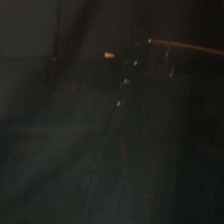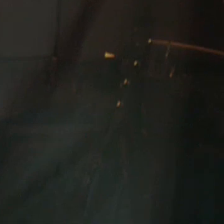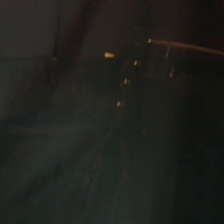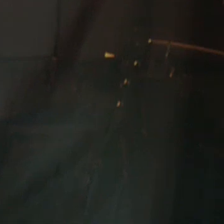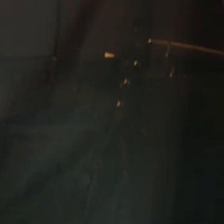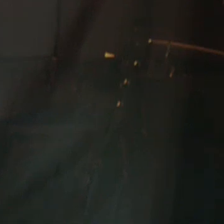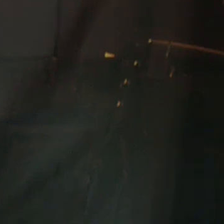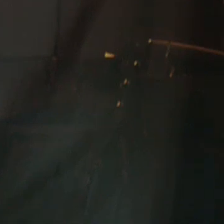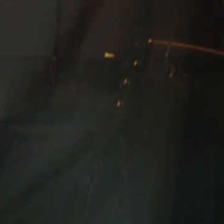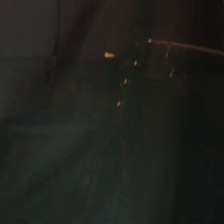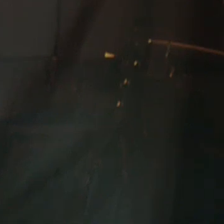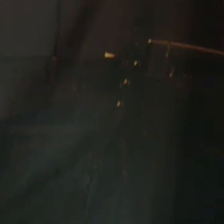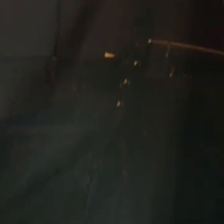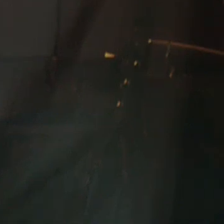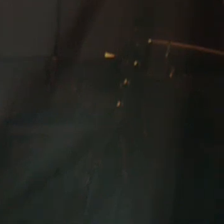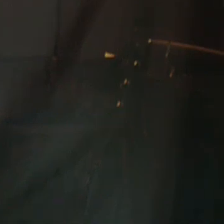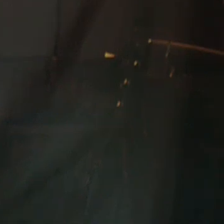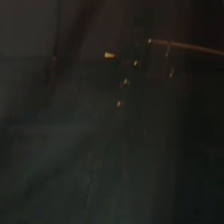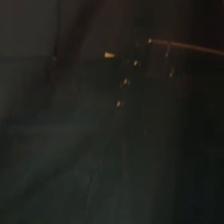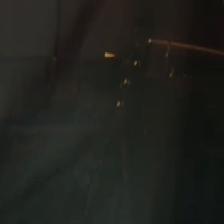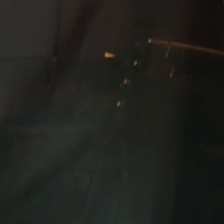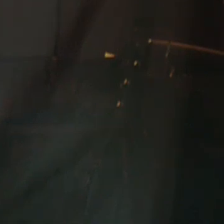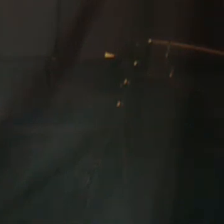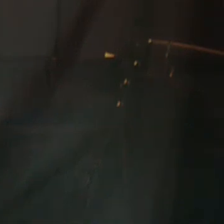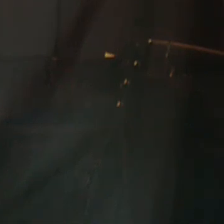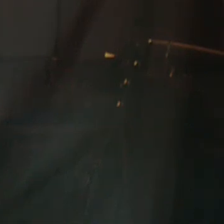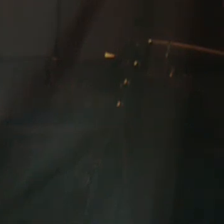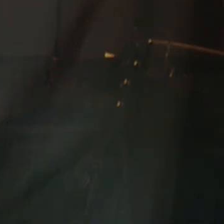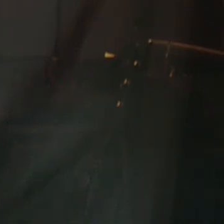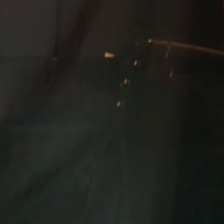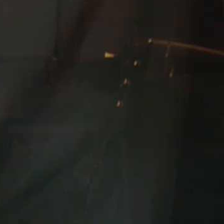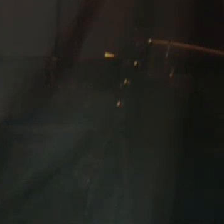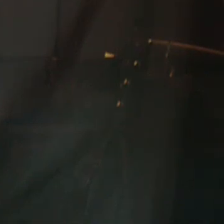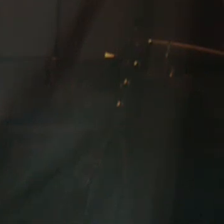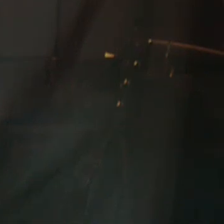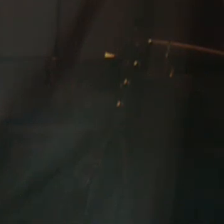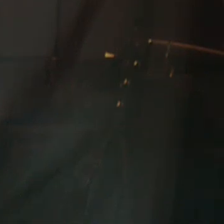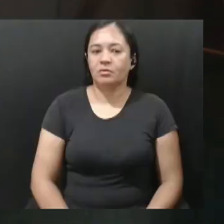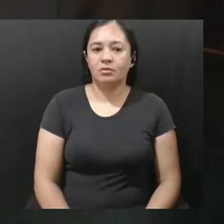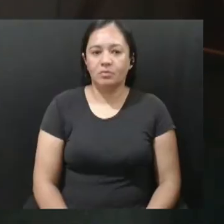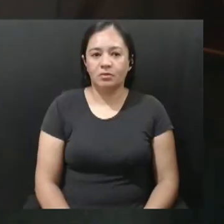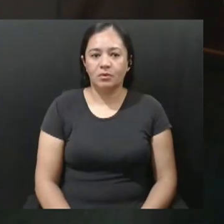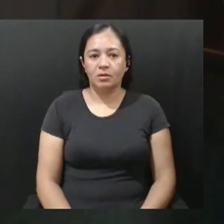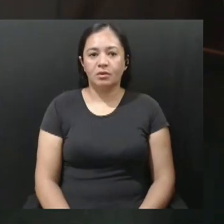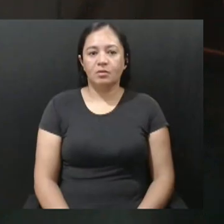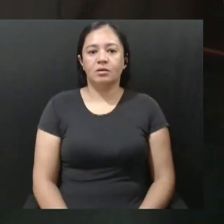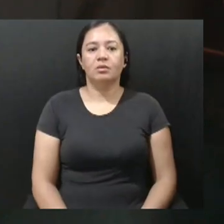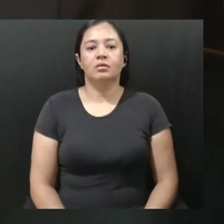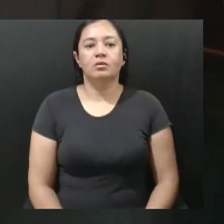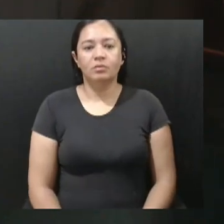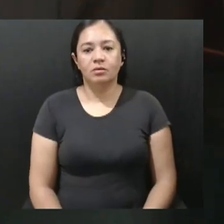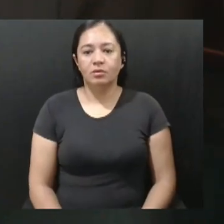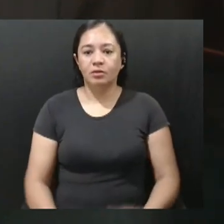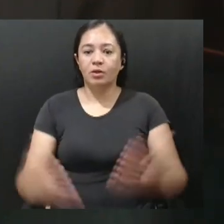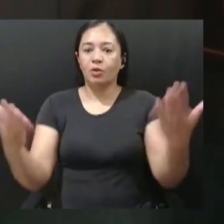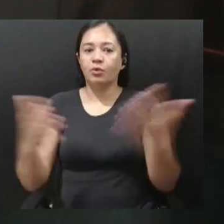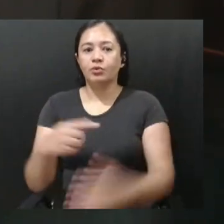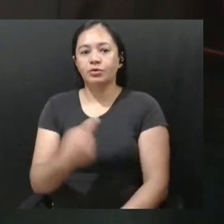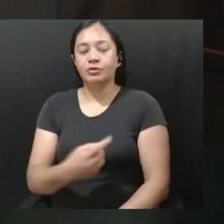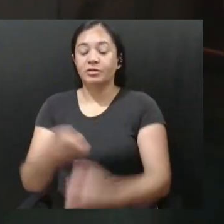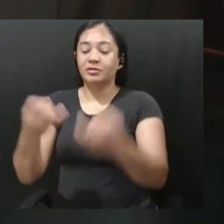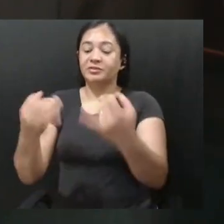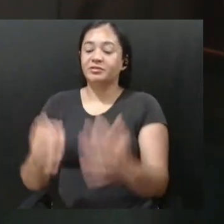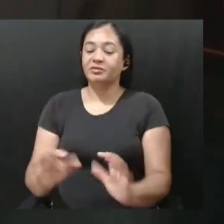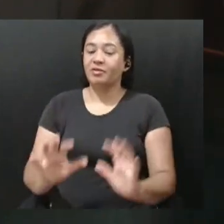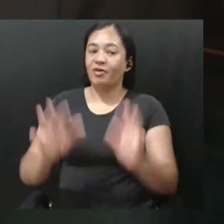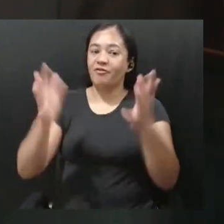que mexe com a vida, com o coração de muita gente nessa época do ano, né? A gente fala hoje das festas de fim de ano. É o